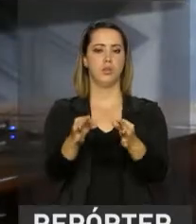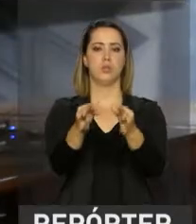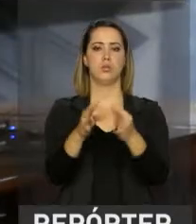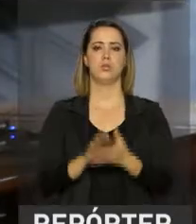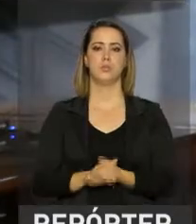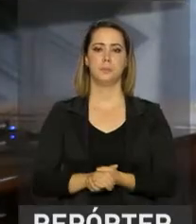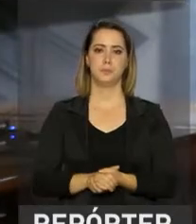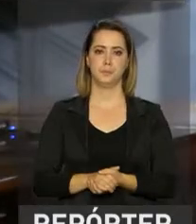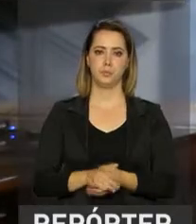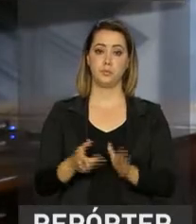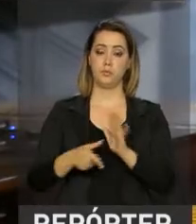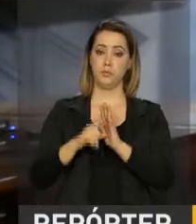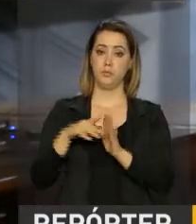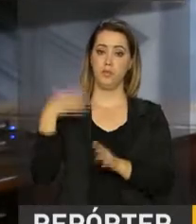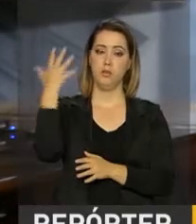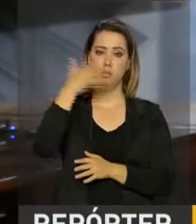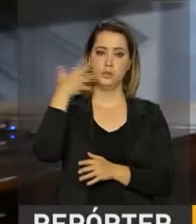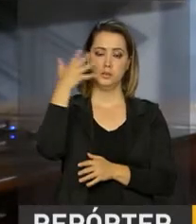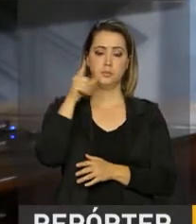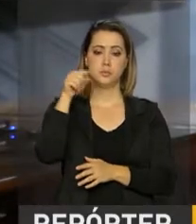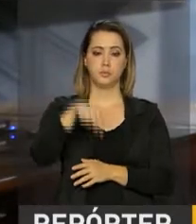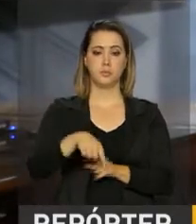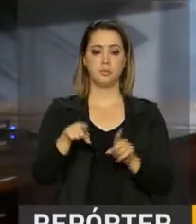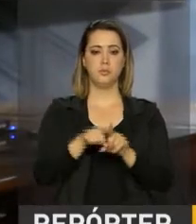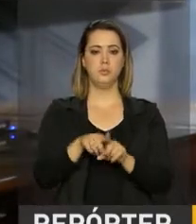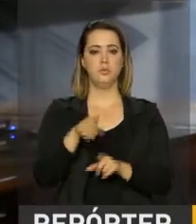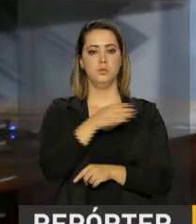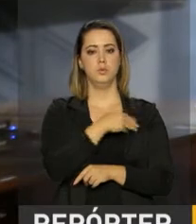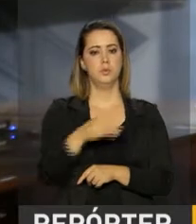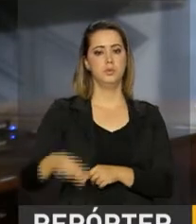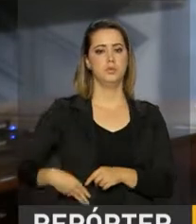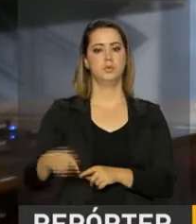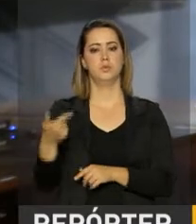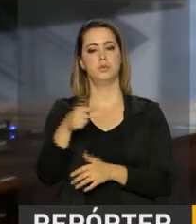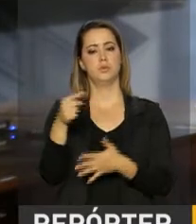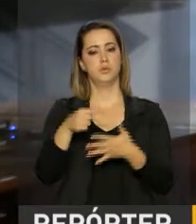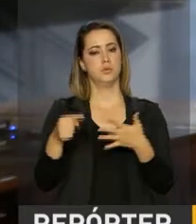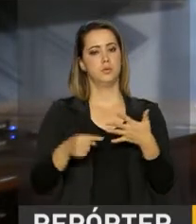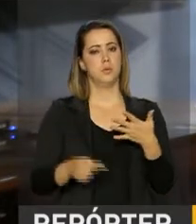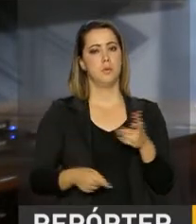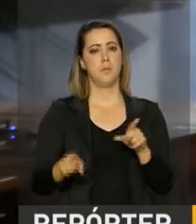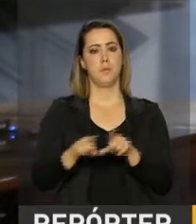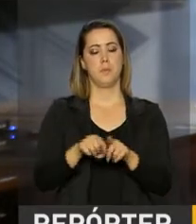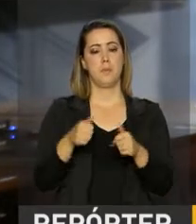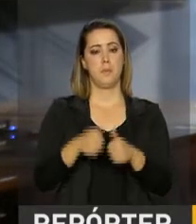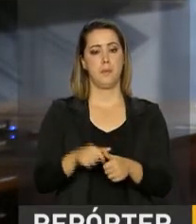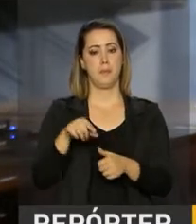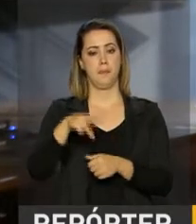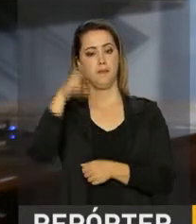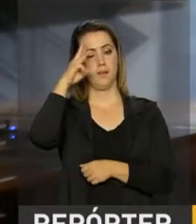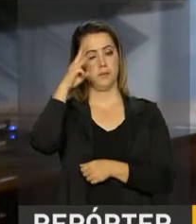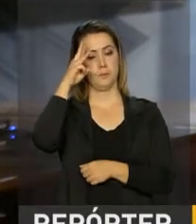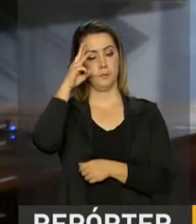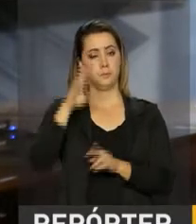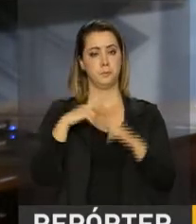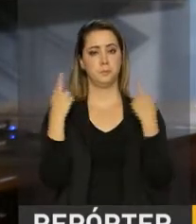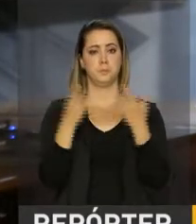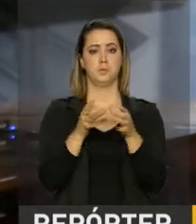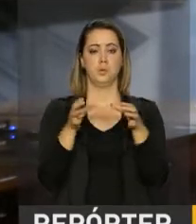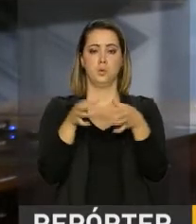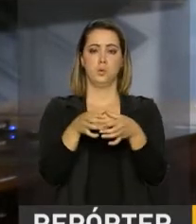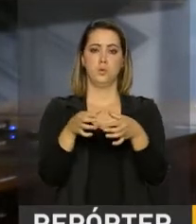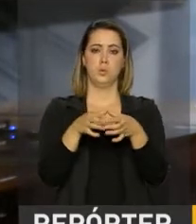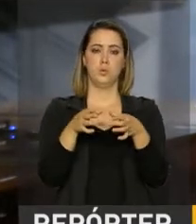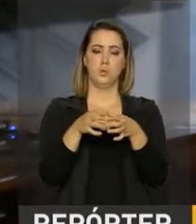antes da palestra aqui no instituto brasil do wilson center o ministro teve outros encontros em washington nesta terça feira ele se reuniu com o